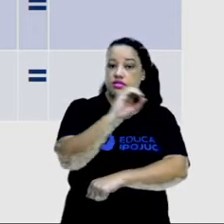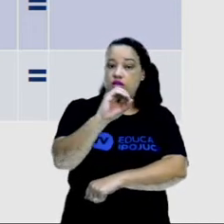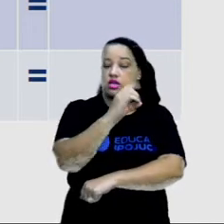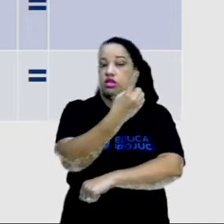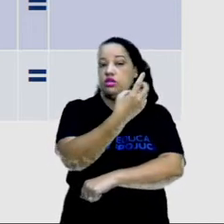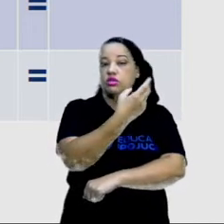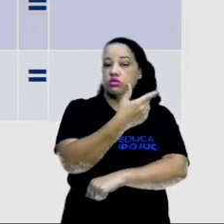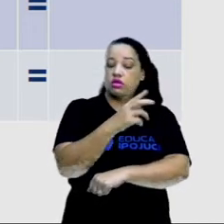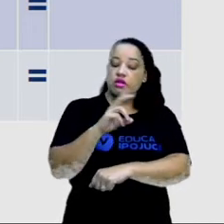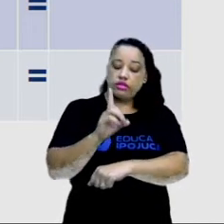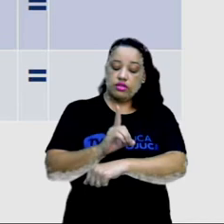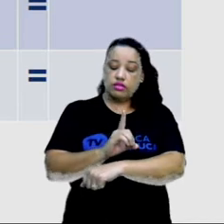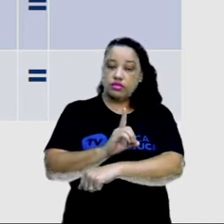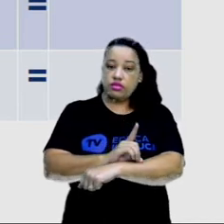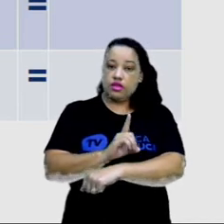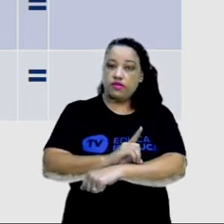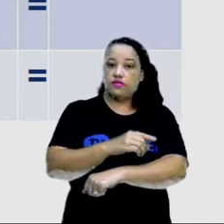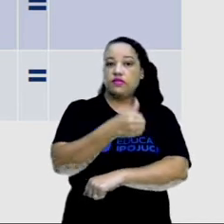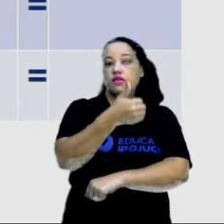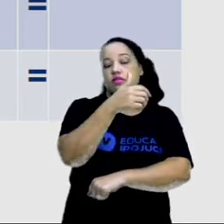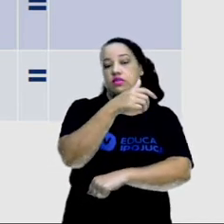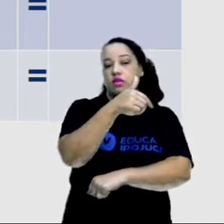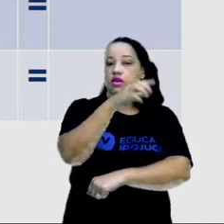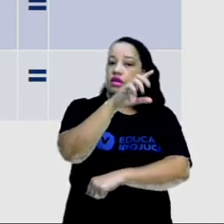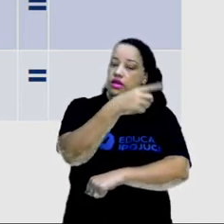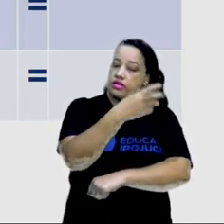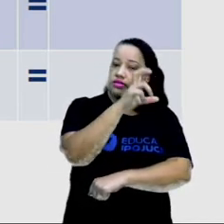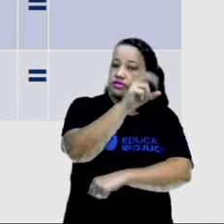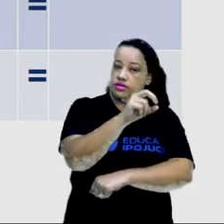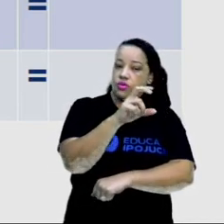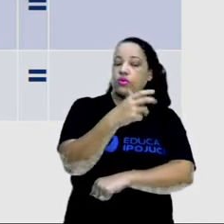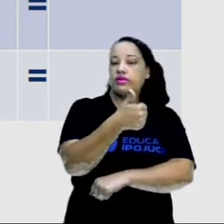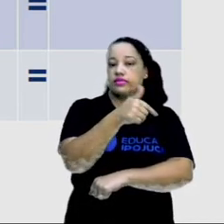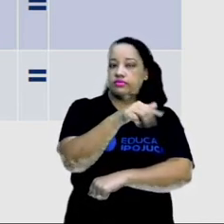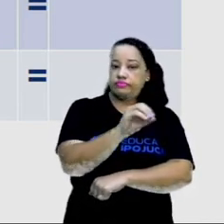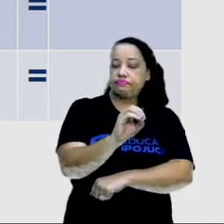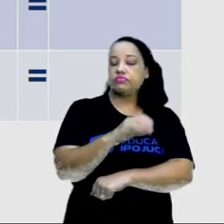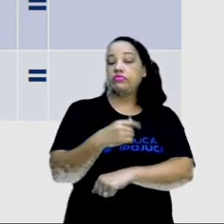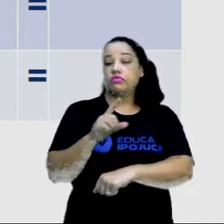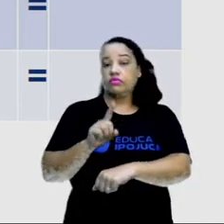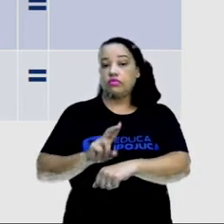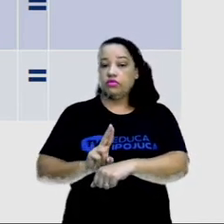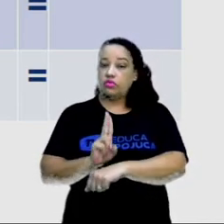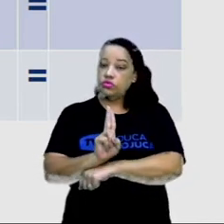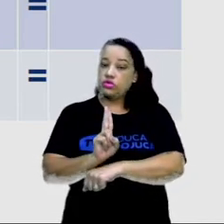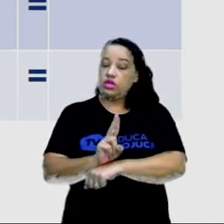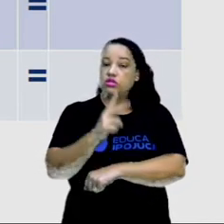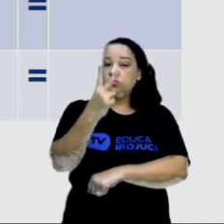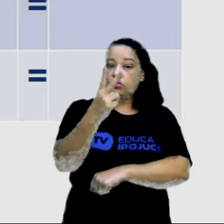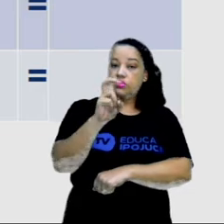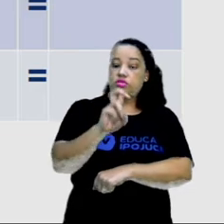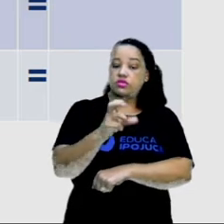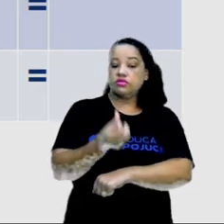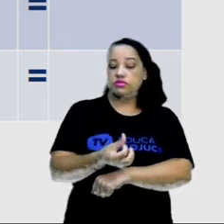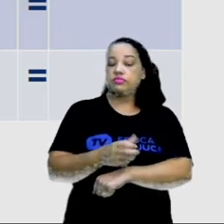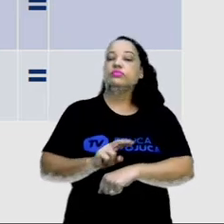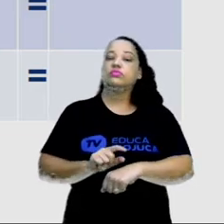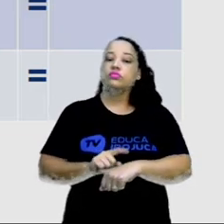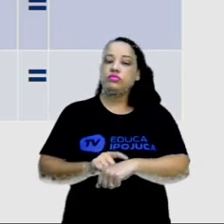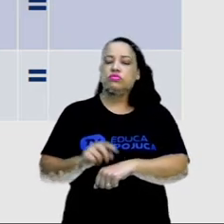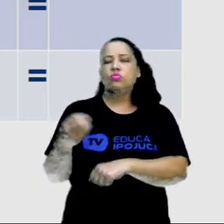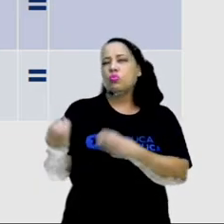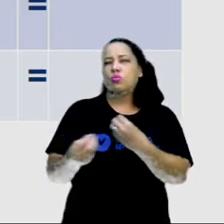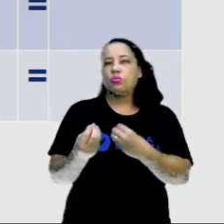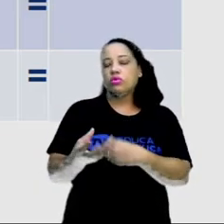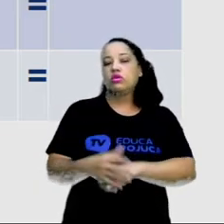dezena, 50, 20, 70 e 50, e na unidade 4, 2, 5 e 6. E aí, o que é que eu quero que vocês